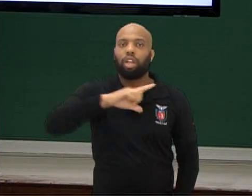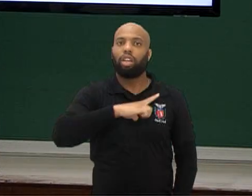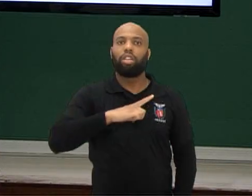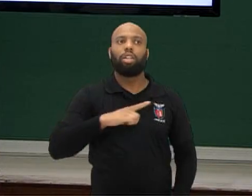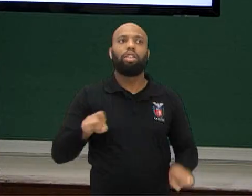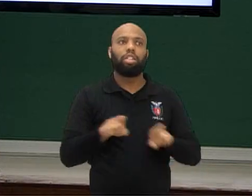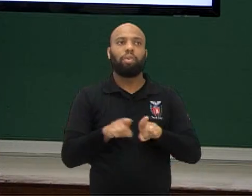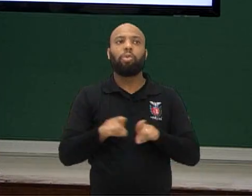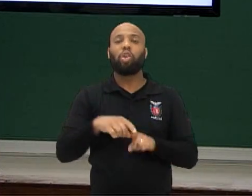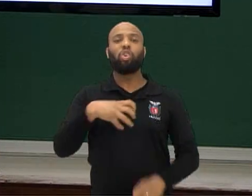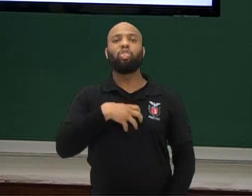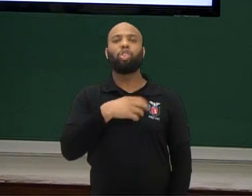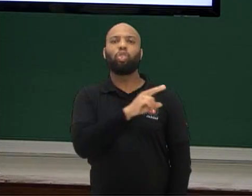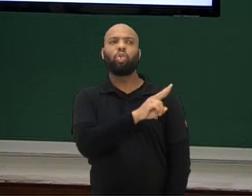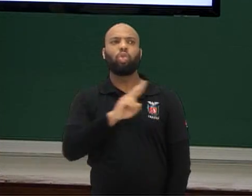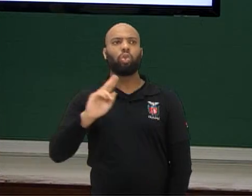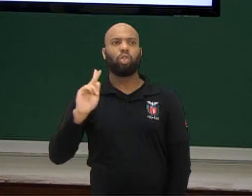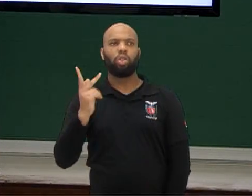um tipo de nutrição